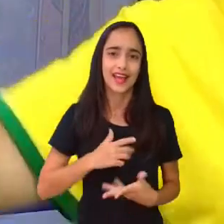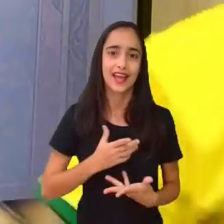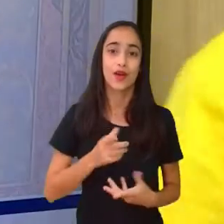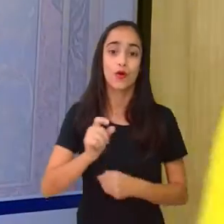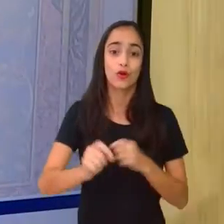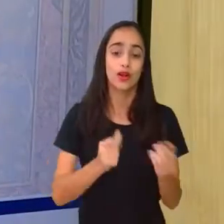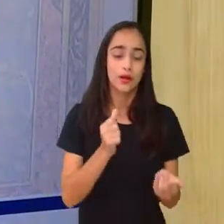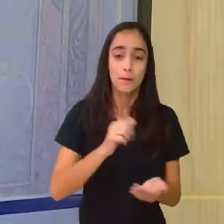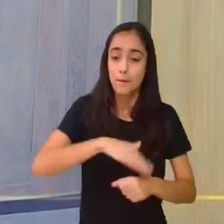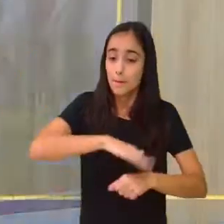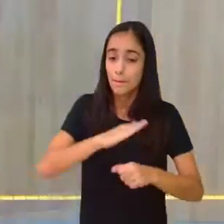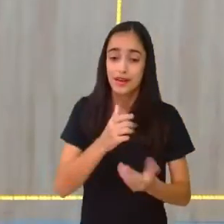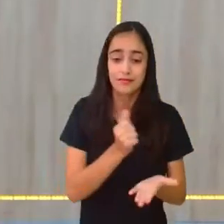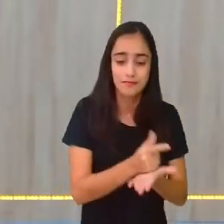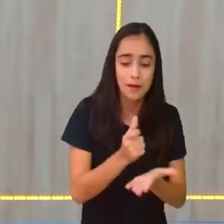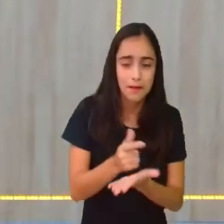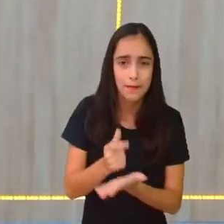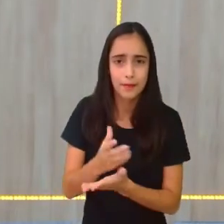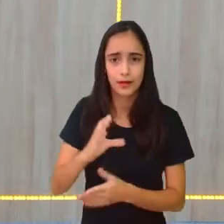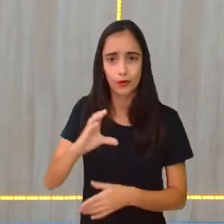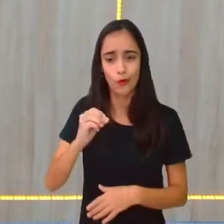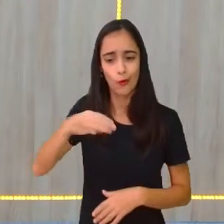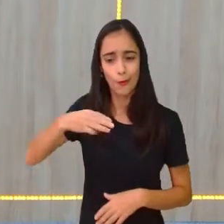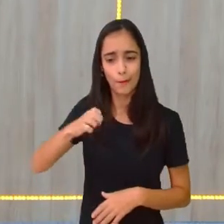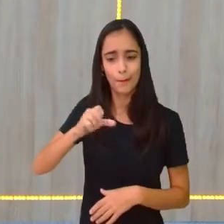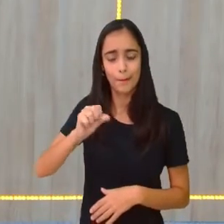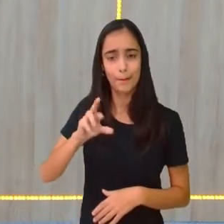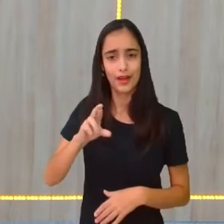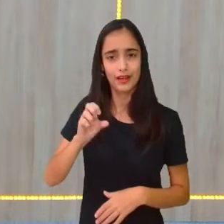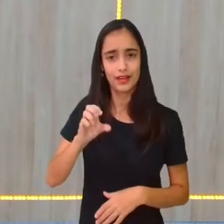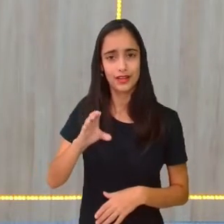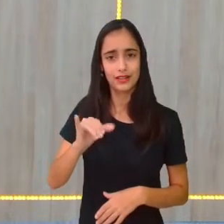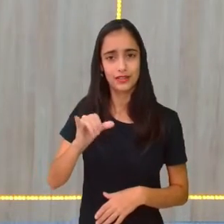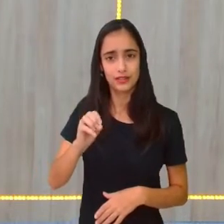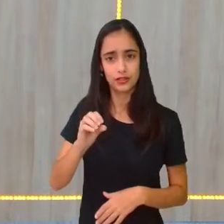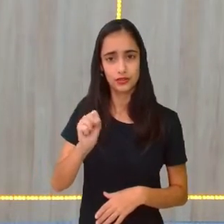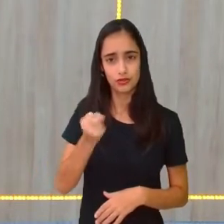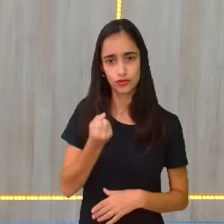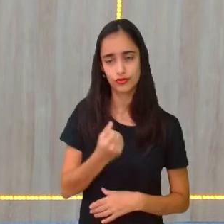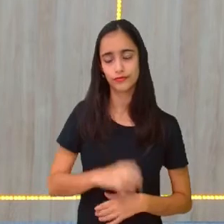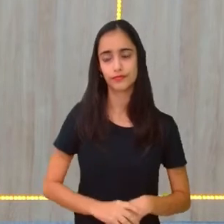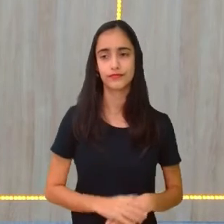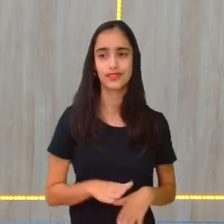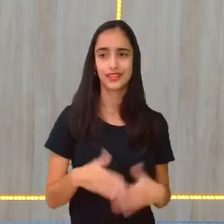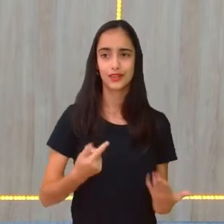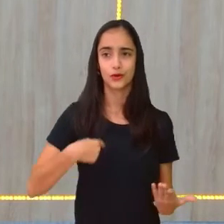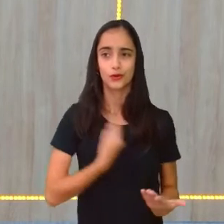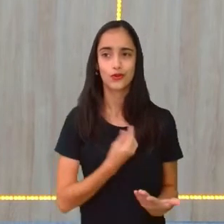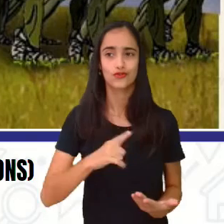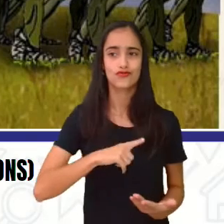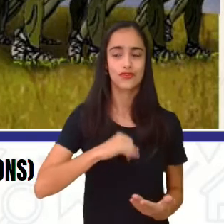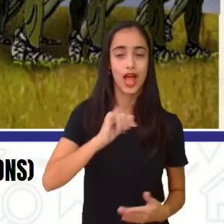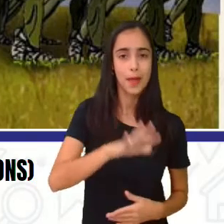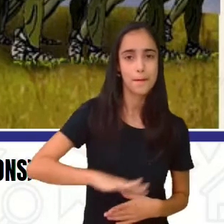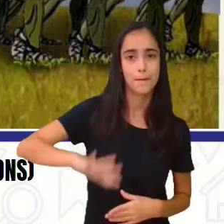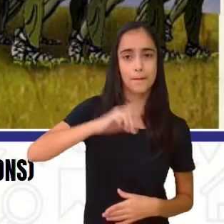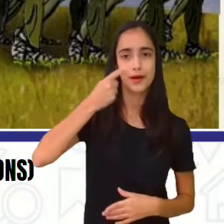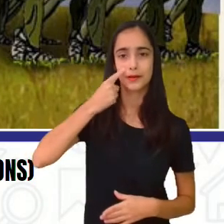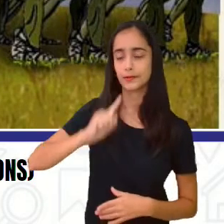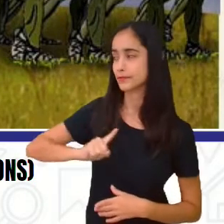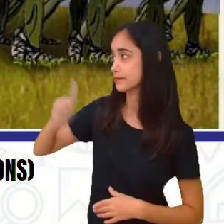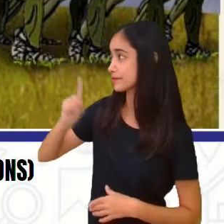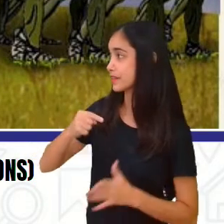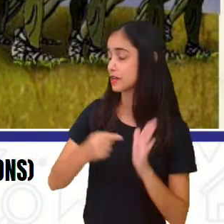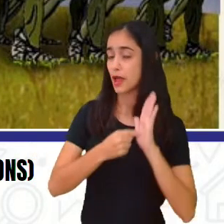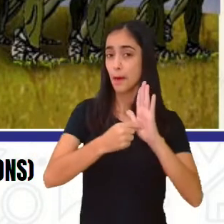região, ok? Então, aí aqui, ó, a gente tem uma imagem, né, que mostra